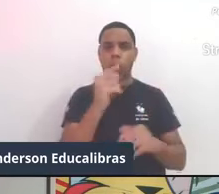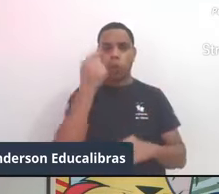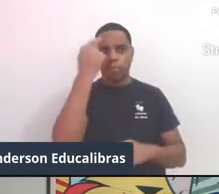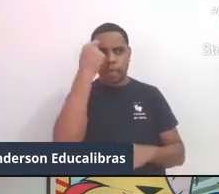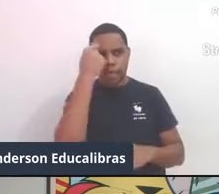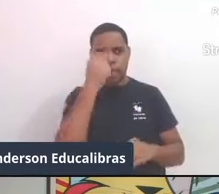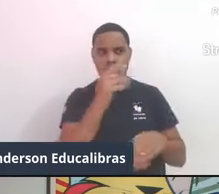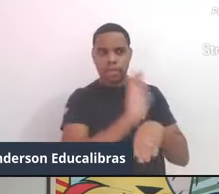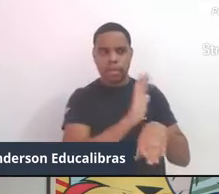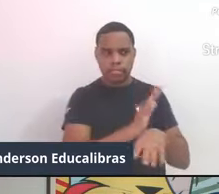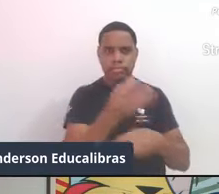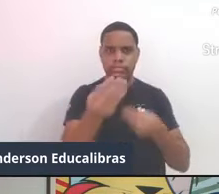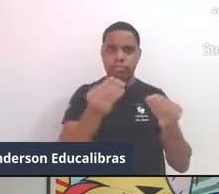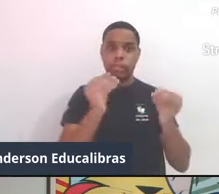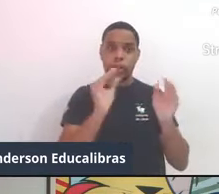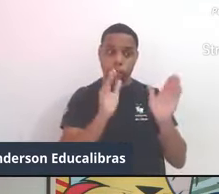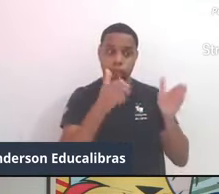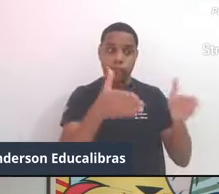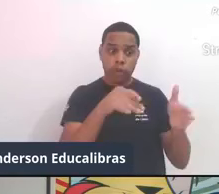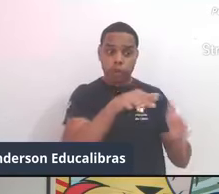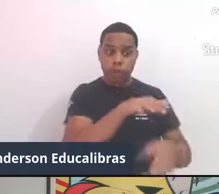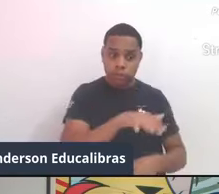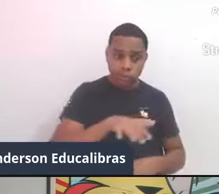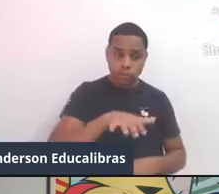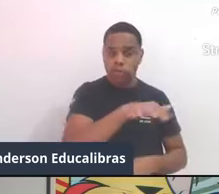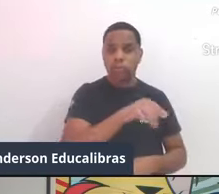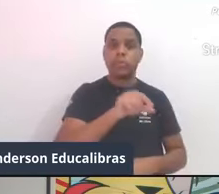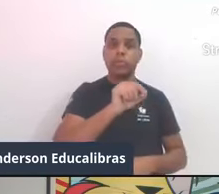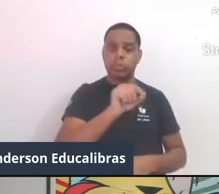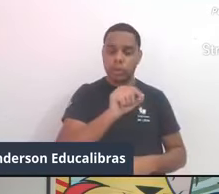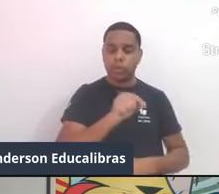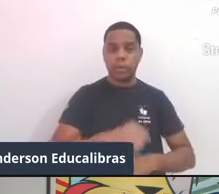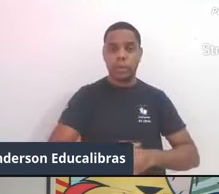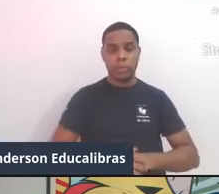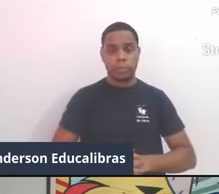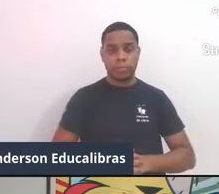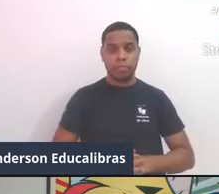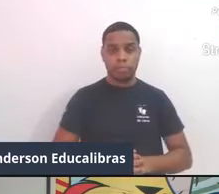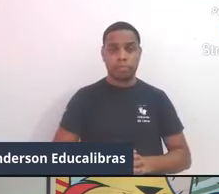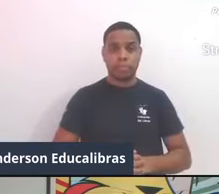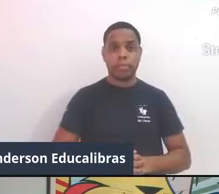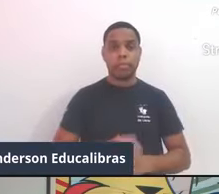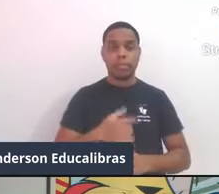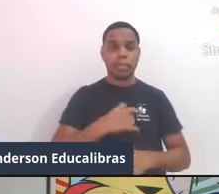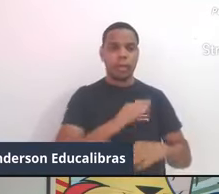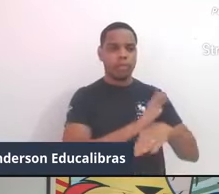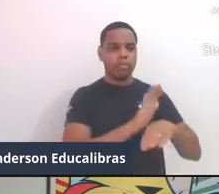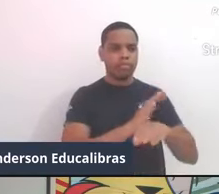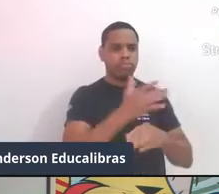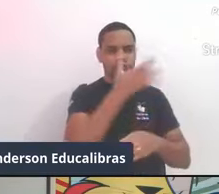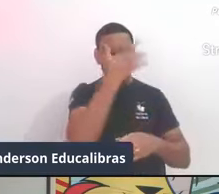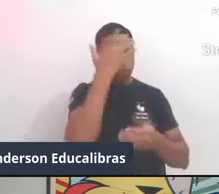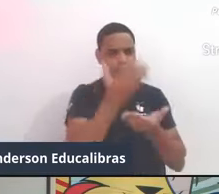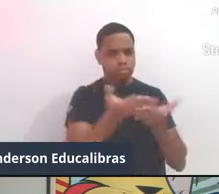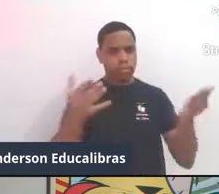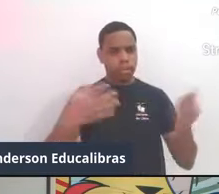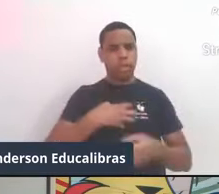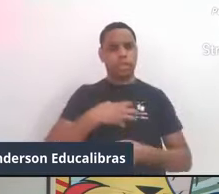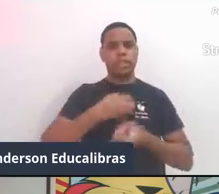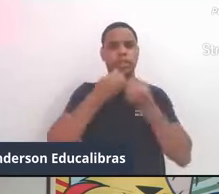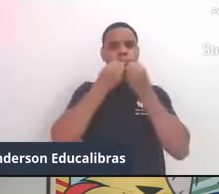ações voltadas para satisfazer as pessoas, né? O bem-estar das